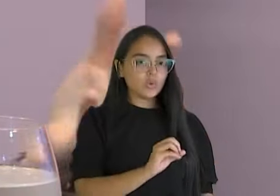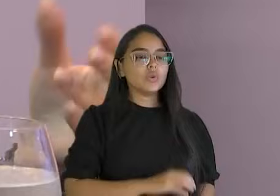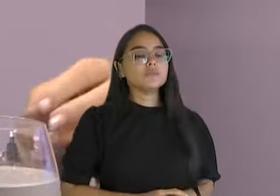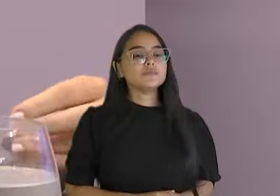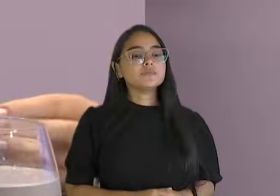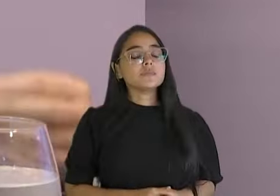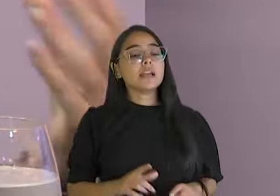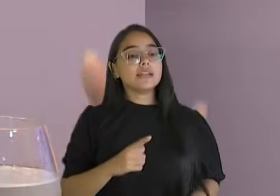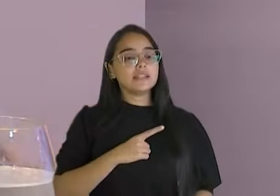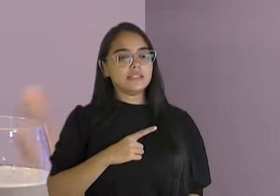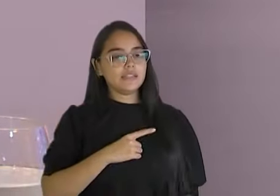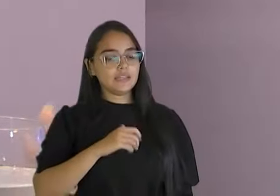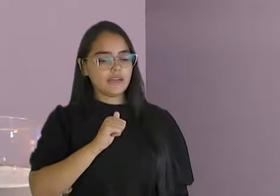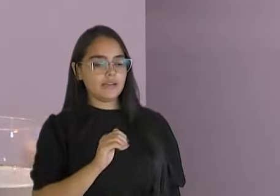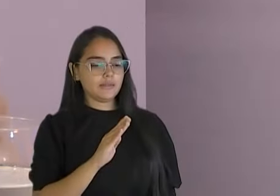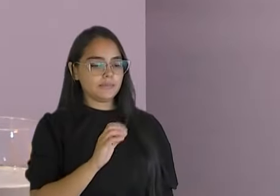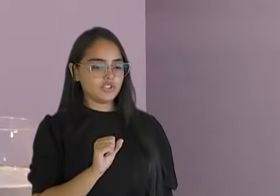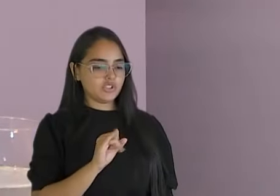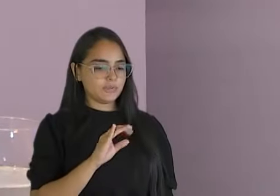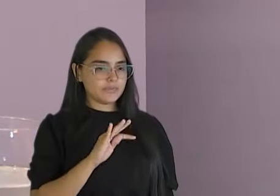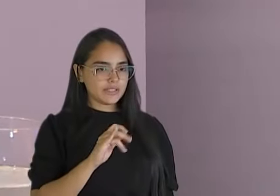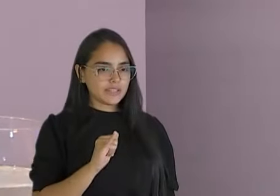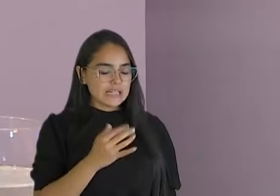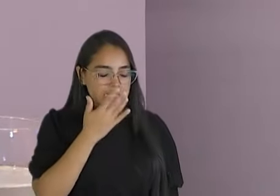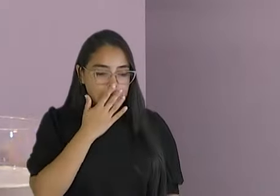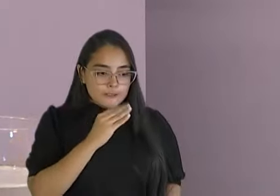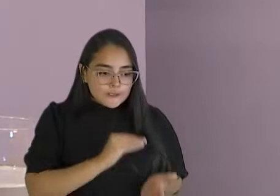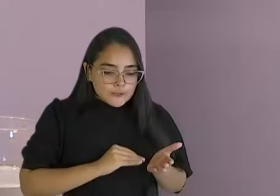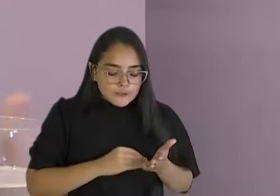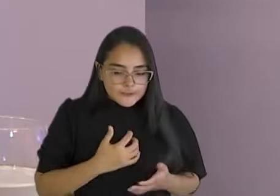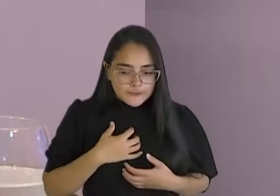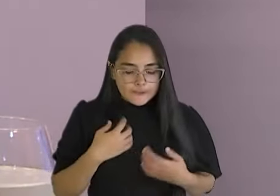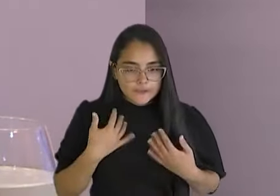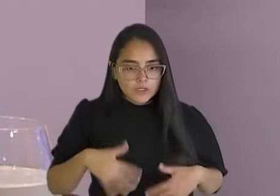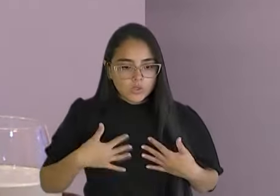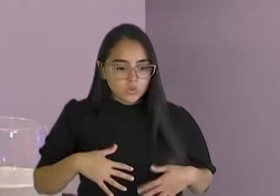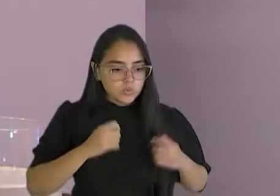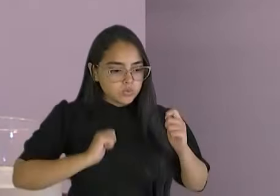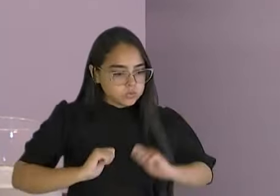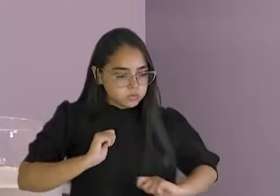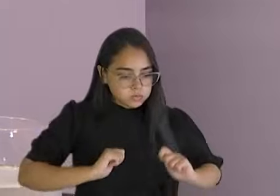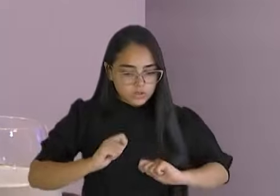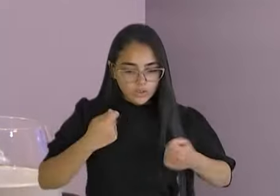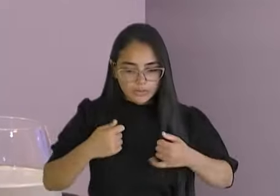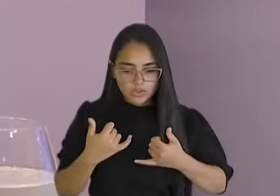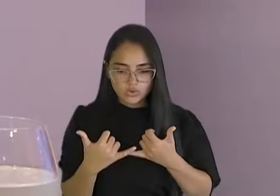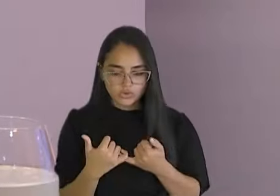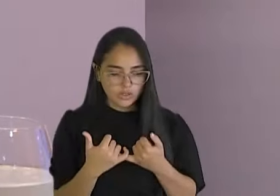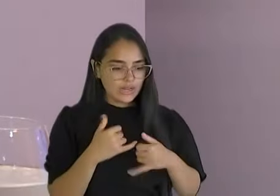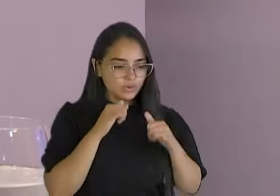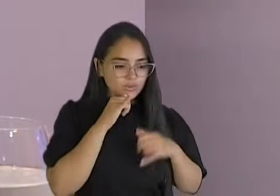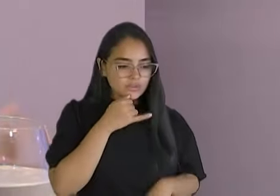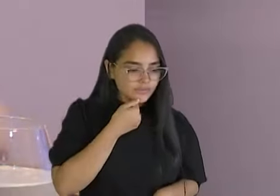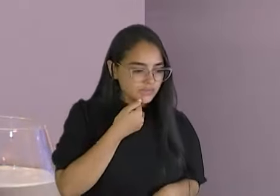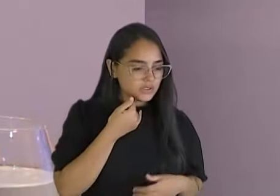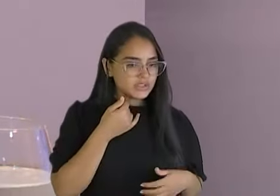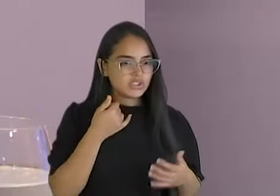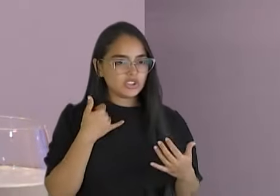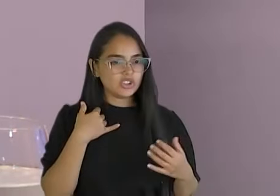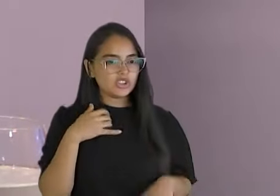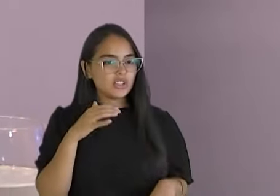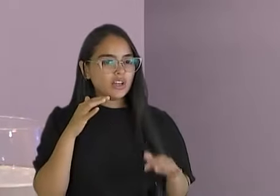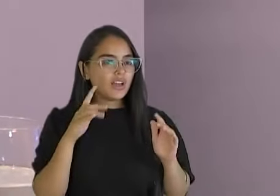né? São sintomas ali físicos que eu tô sentindo falta do jogo. Então, assim, eu tô ansioso, eu tô meio triste porque eu não posso jogar. Ah, minha mãe percebeu ali que eu